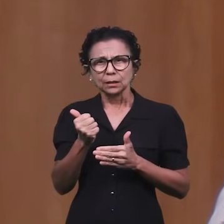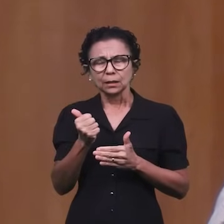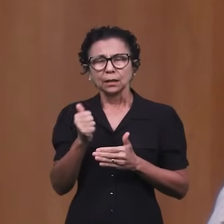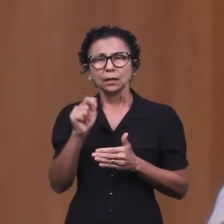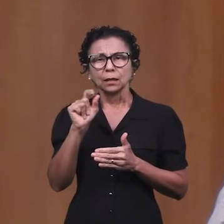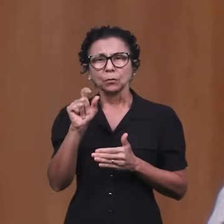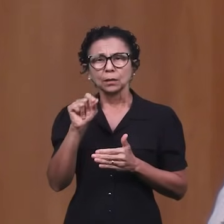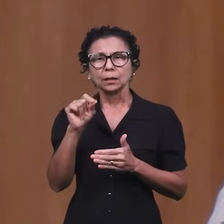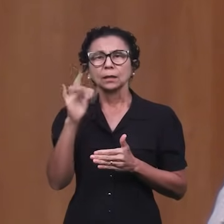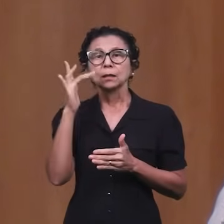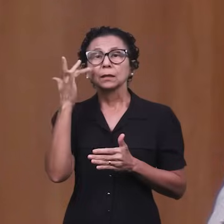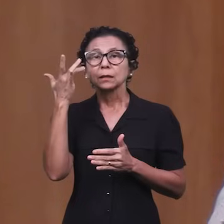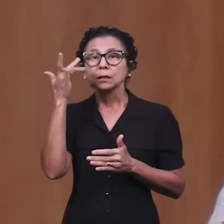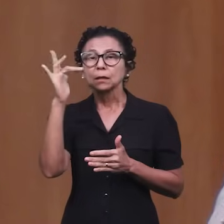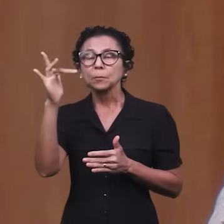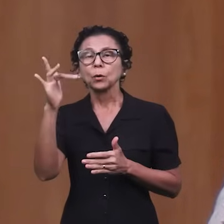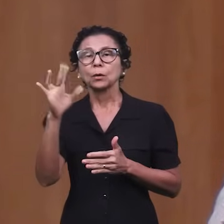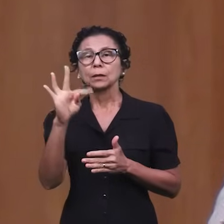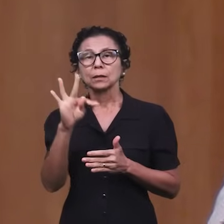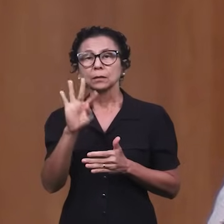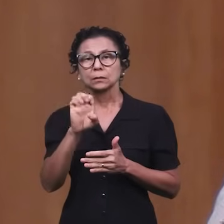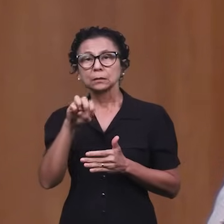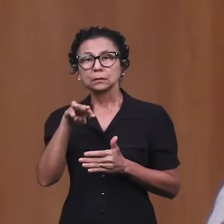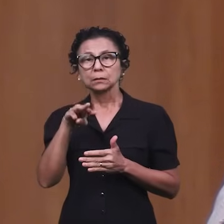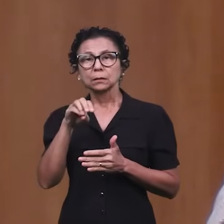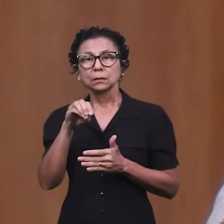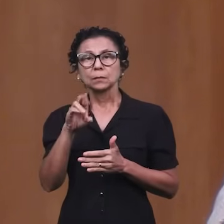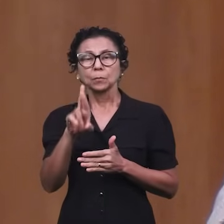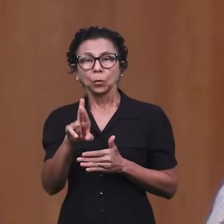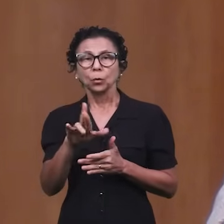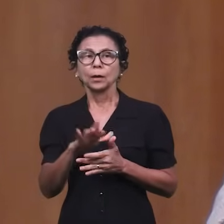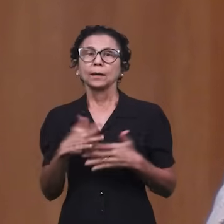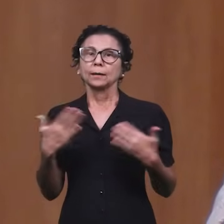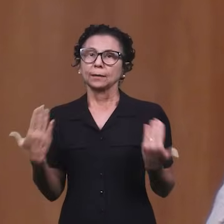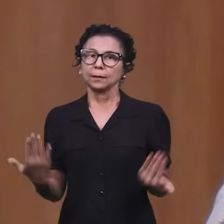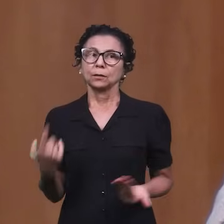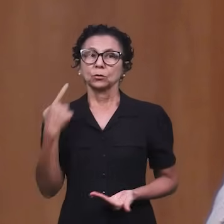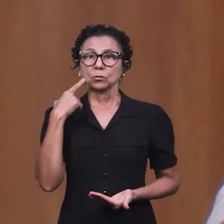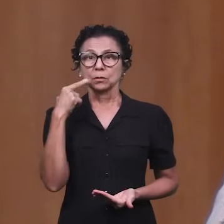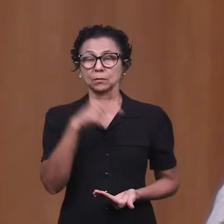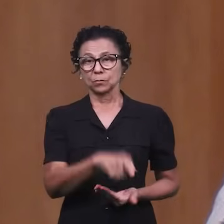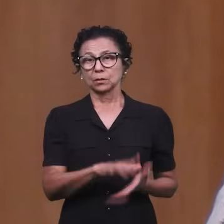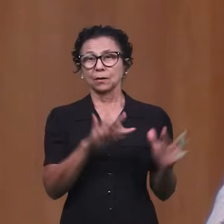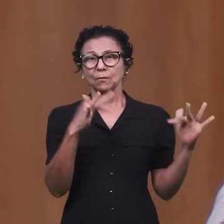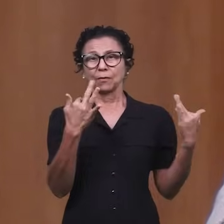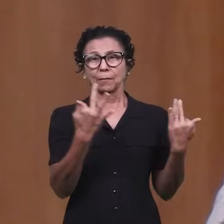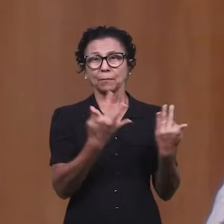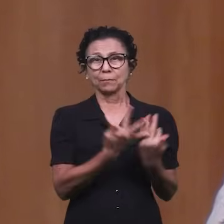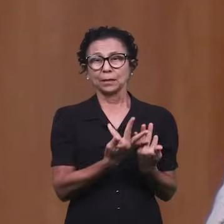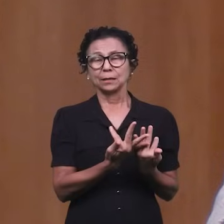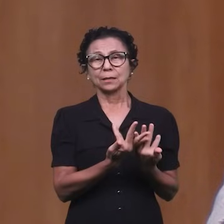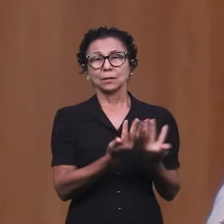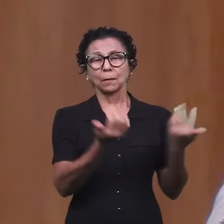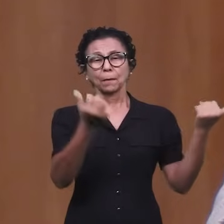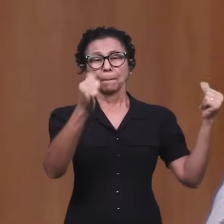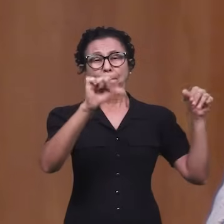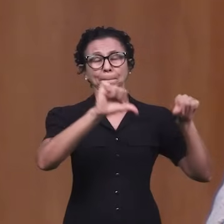vemos famílias completamente desestruturadas, vivendo situações muito difíceis de